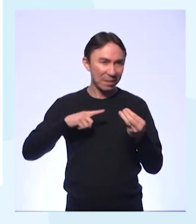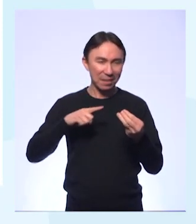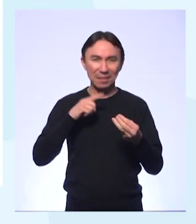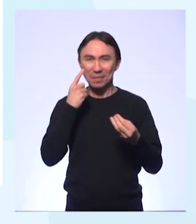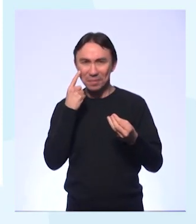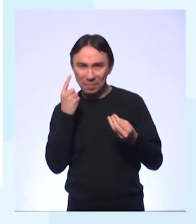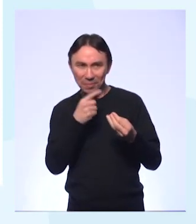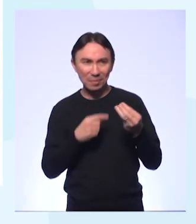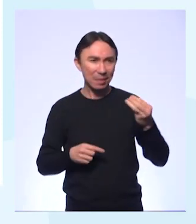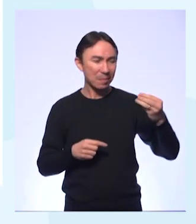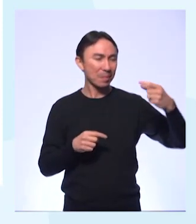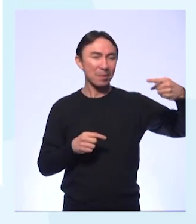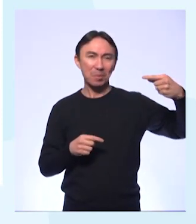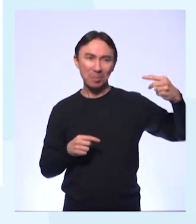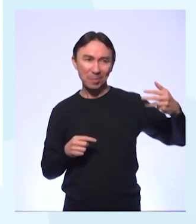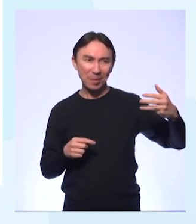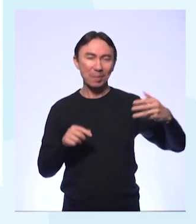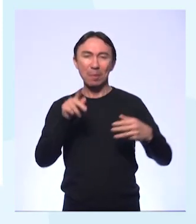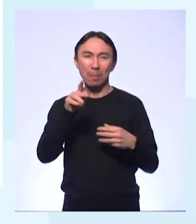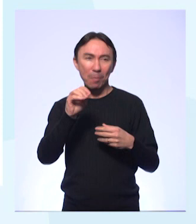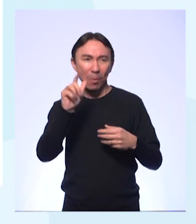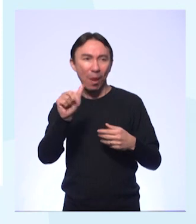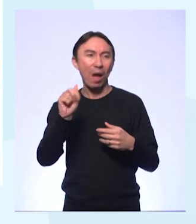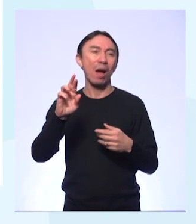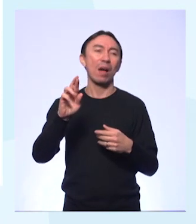né, professor? Em um minutinho a gente volta.